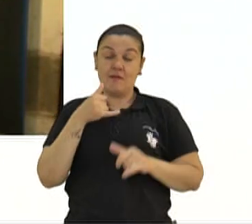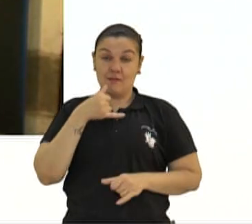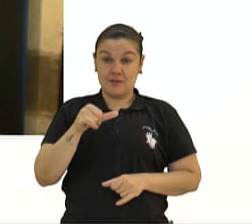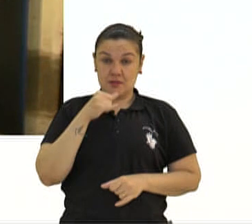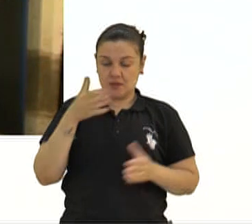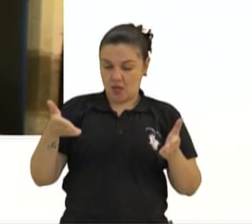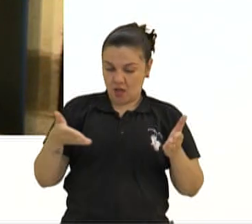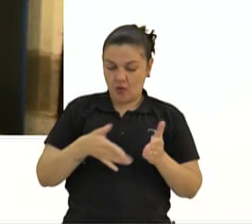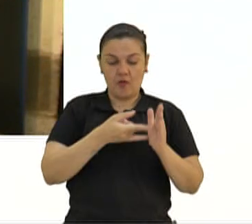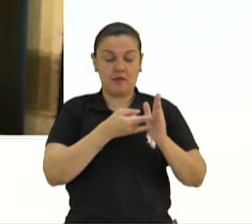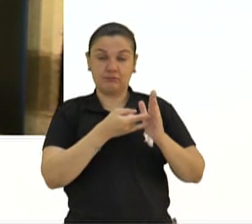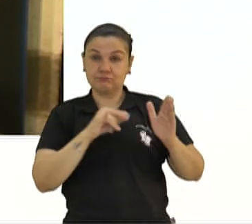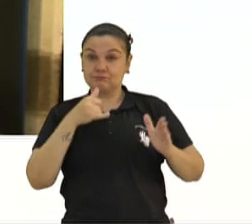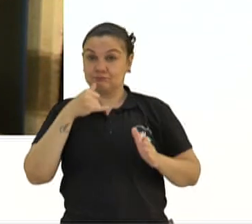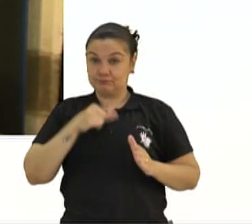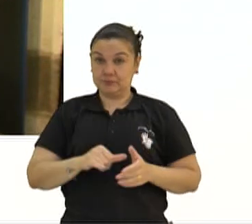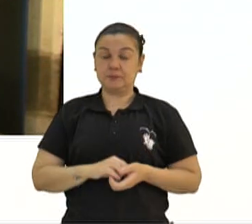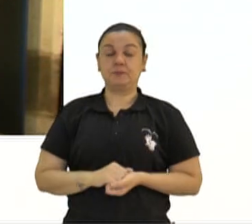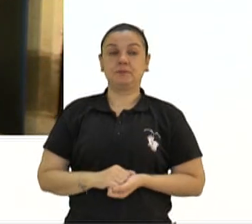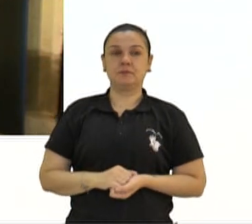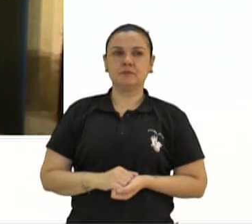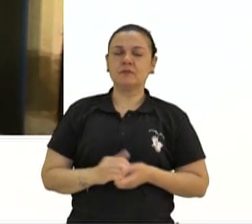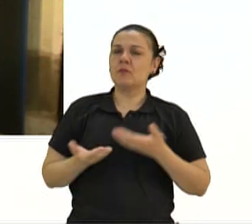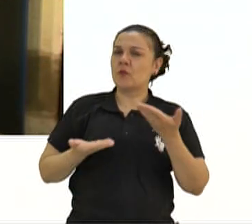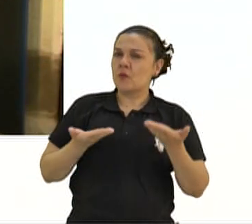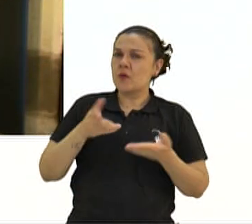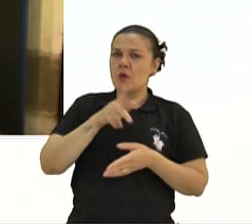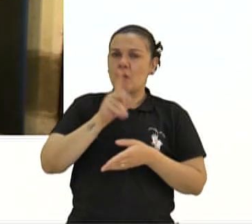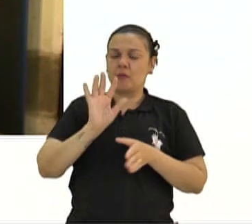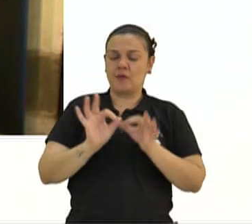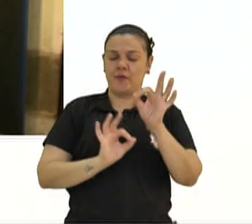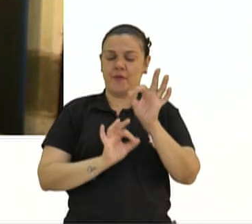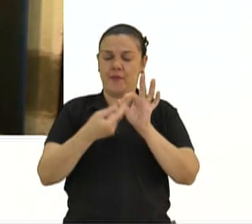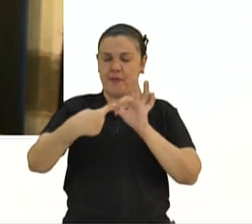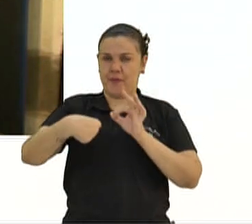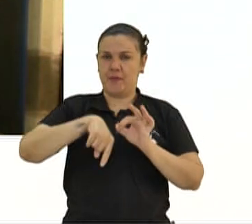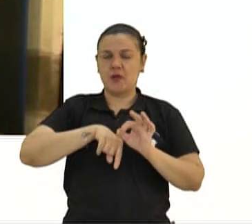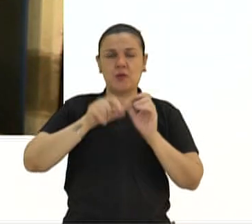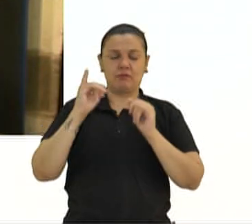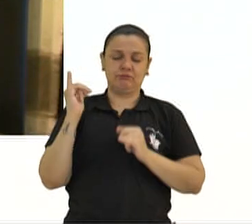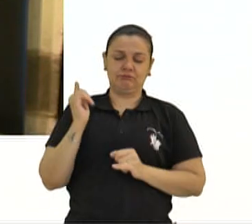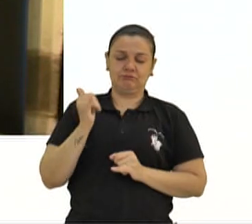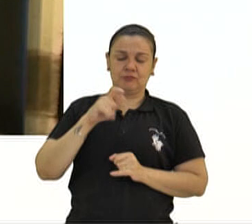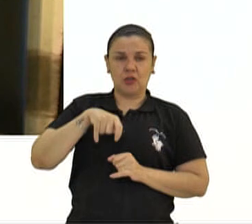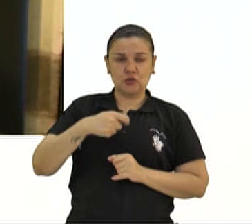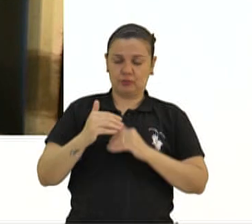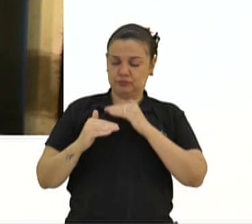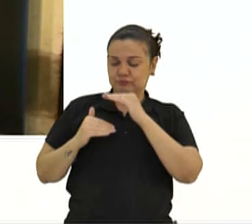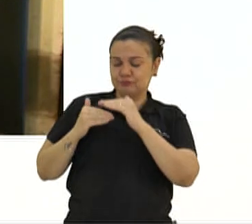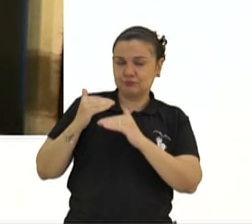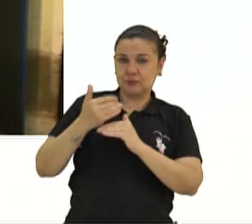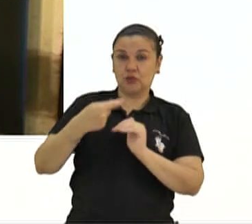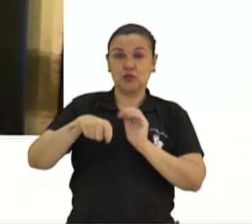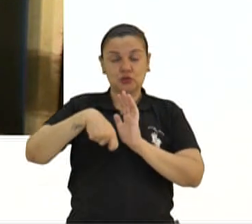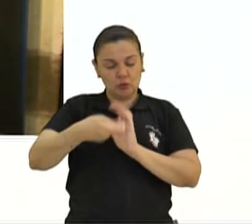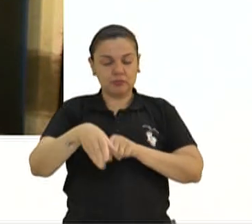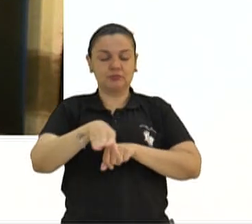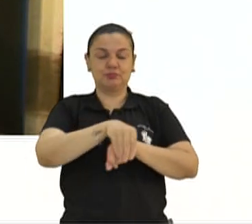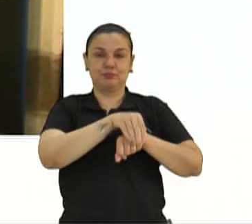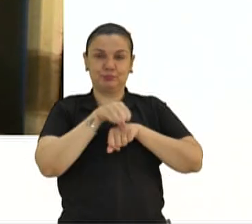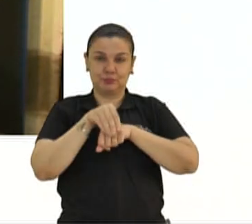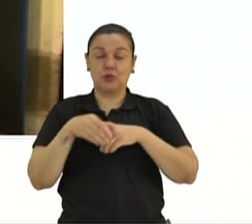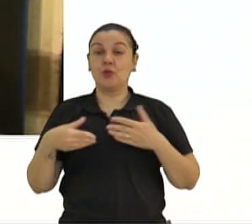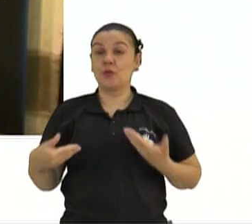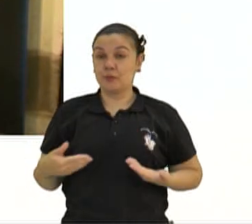vamos para o eletromagnetismo. O que o senhor preparou para nós? O que o senhor tem para falar da evolução desse conhecimento relacionado